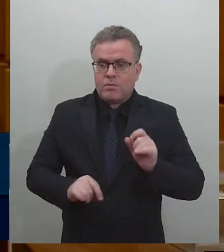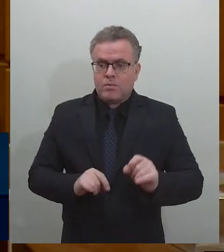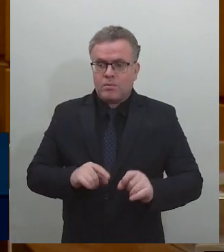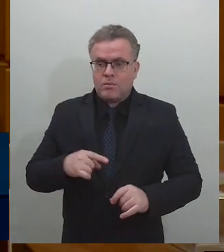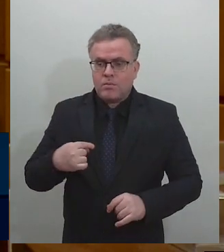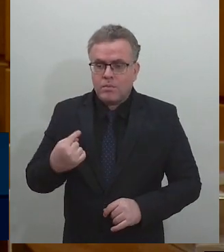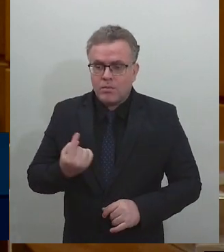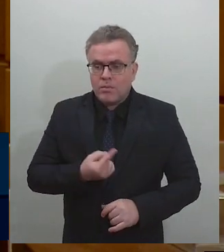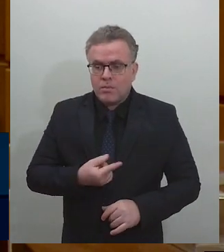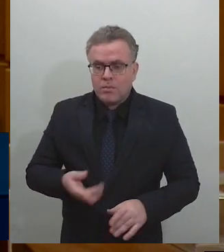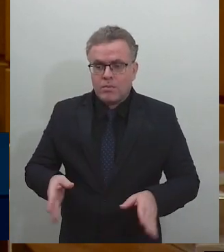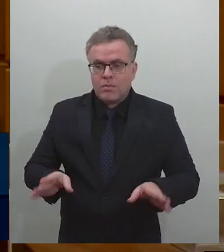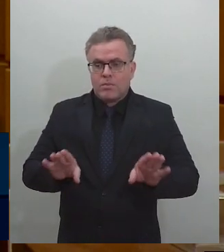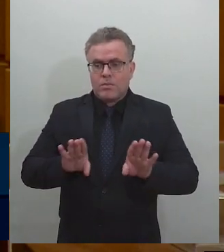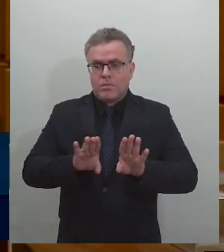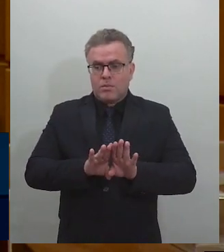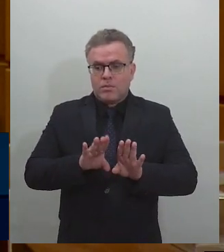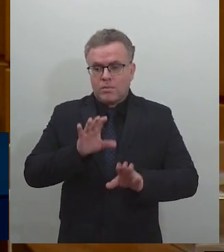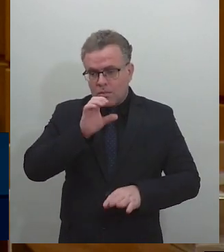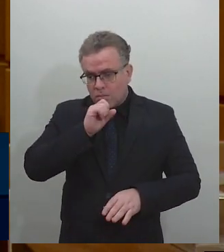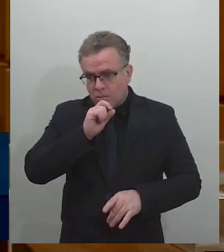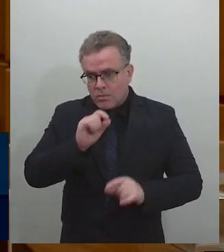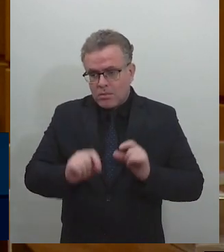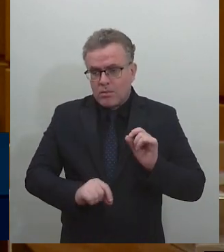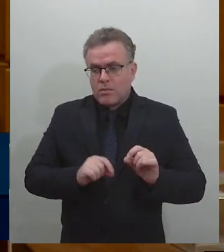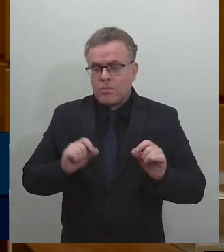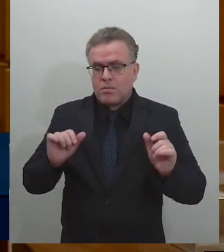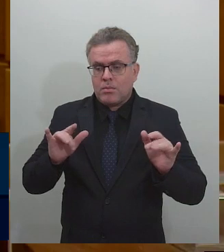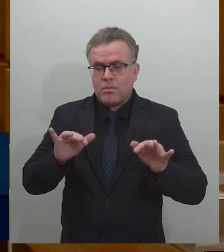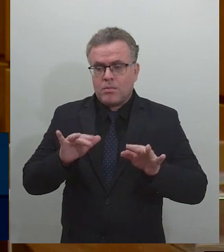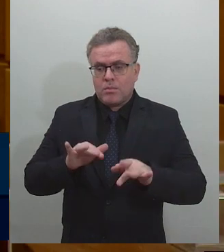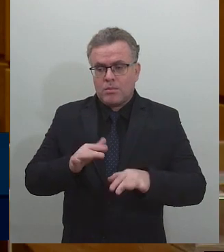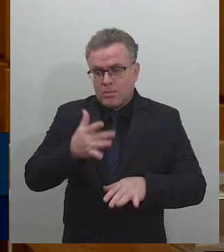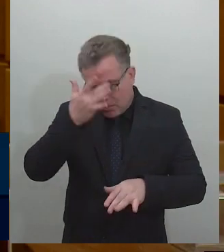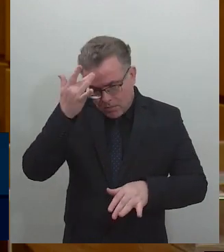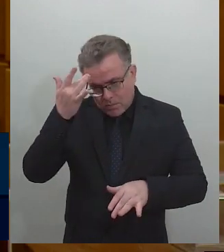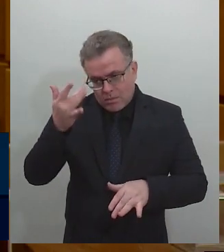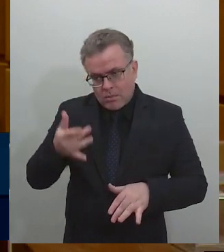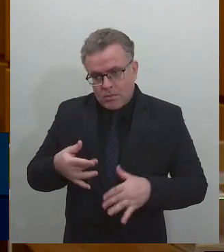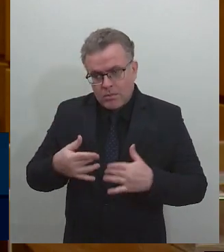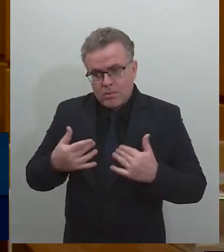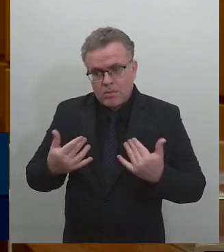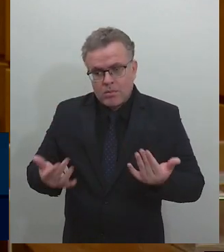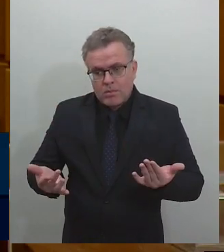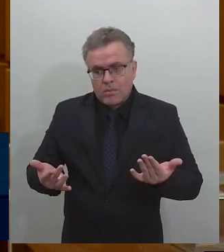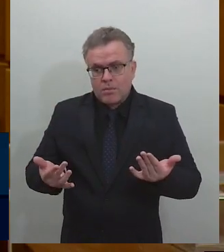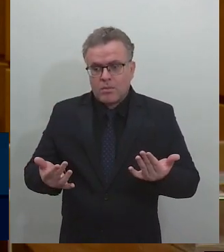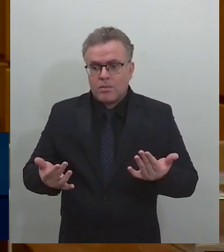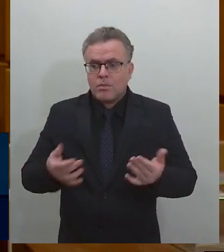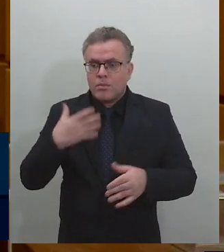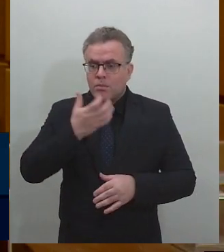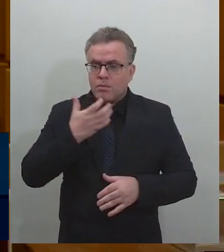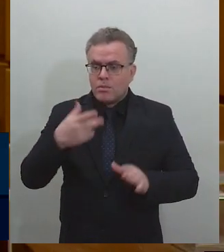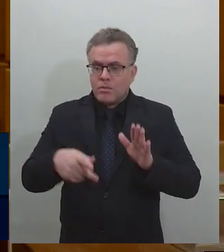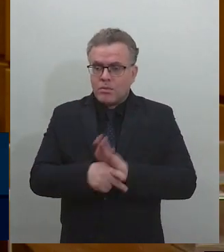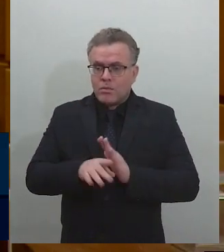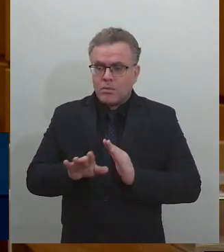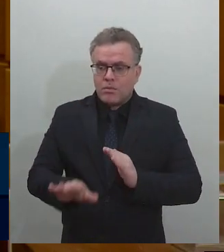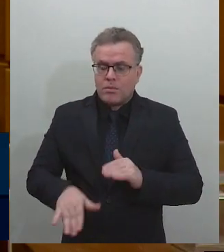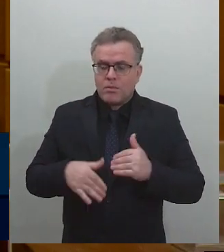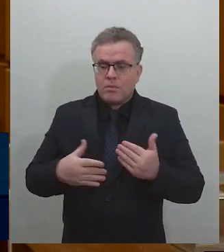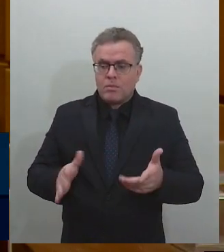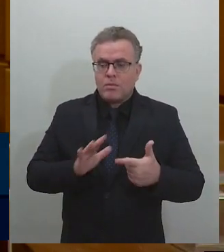sábado diante de tanta gente, com artistas da terra, artistas de renome nacional, e